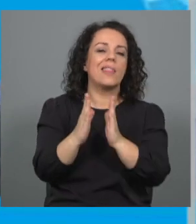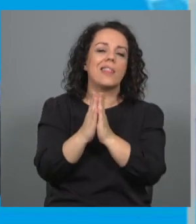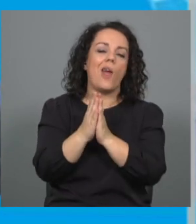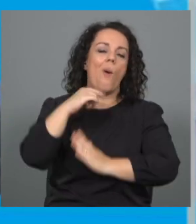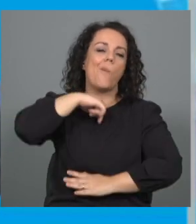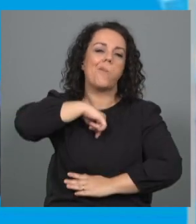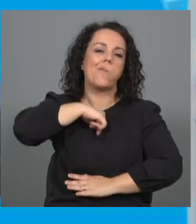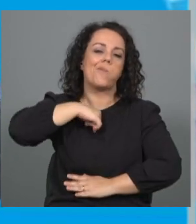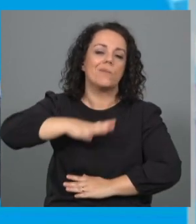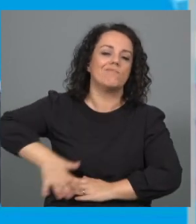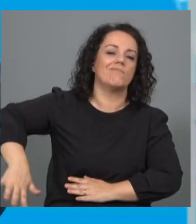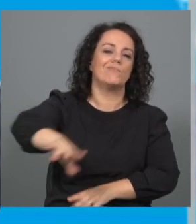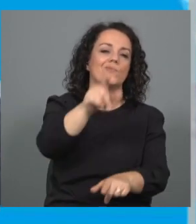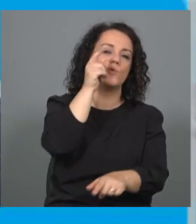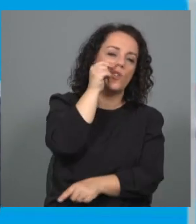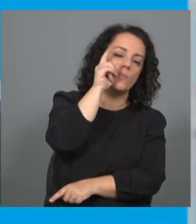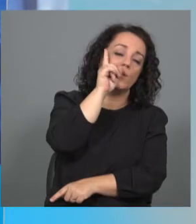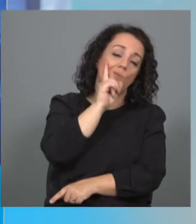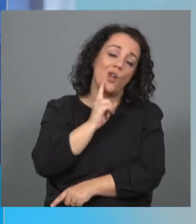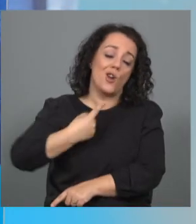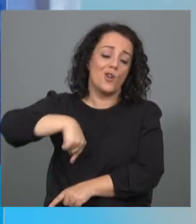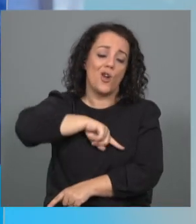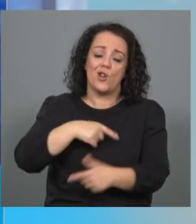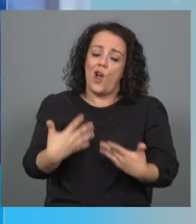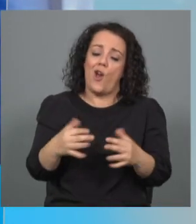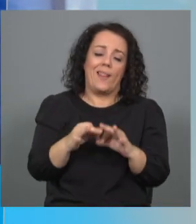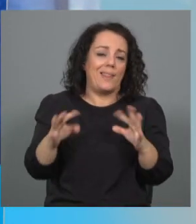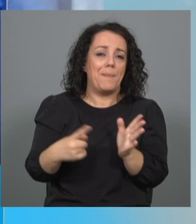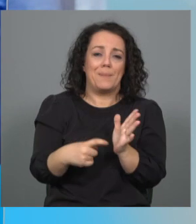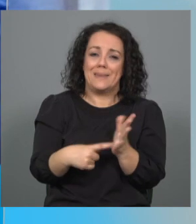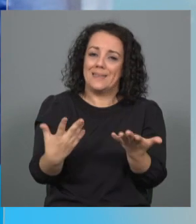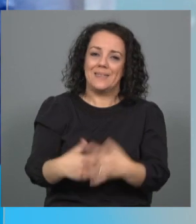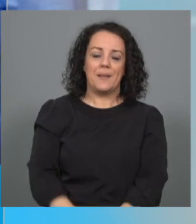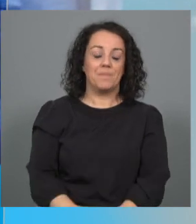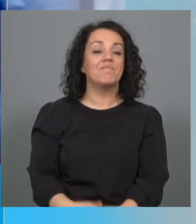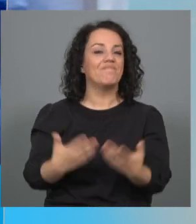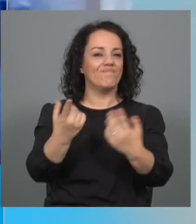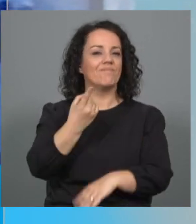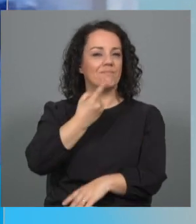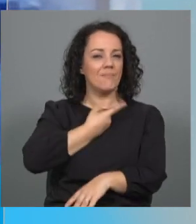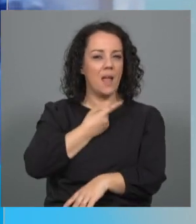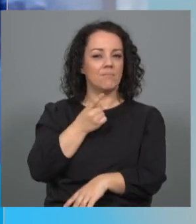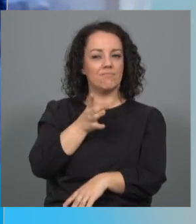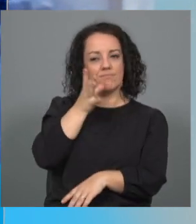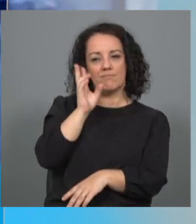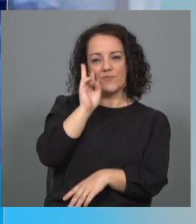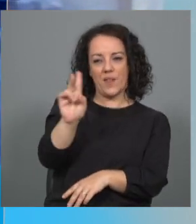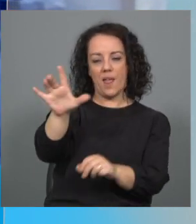destes homens e destas mulheres, como nós necessitamos hoje, tal qual. E devemos olhar estes relatos não